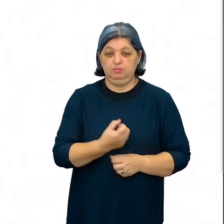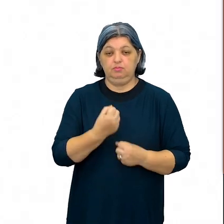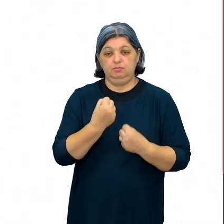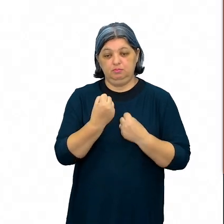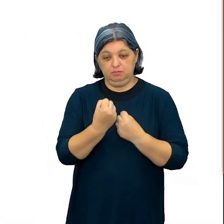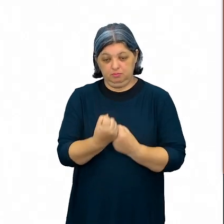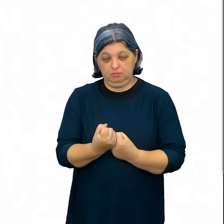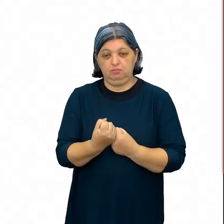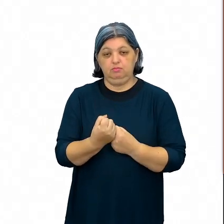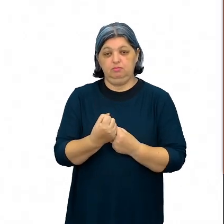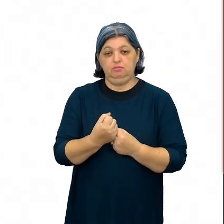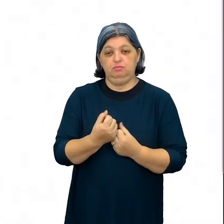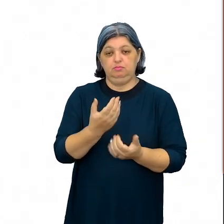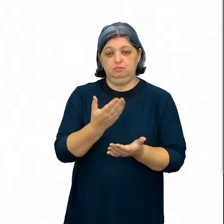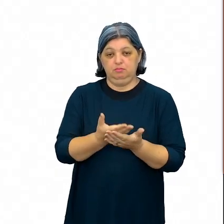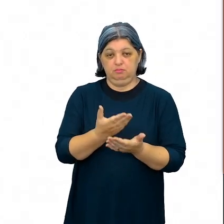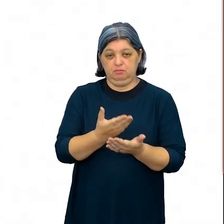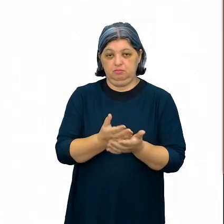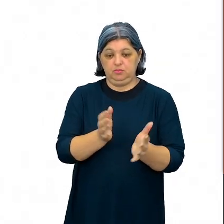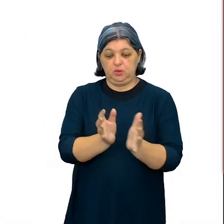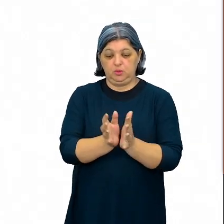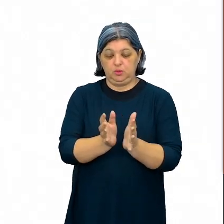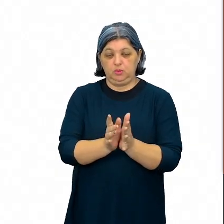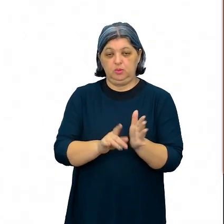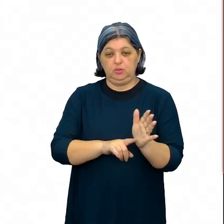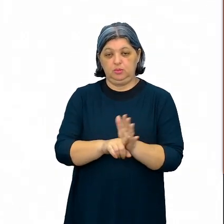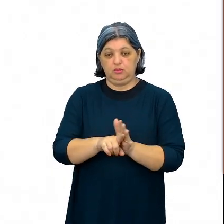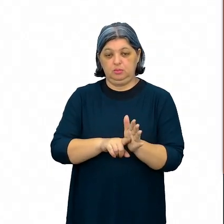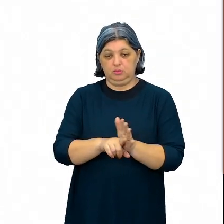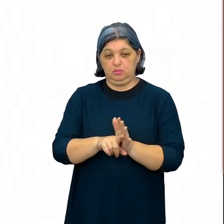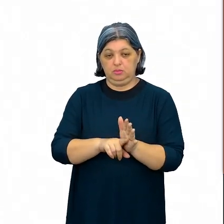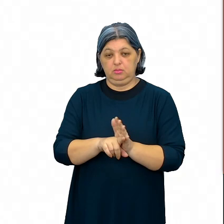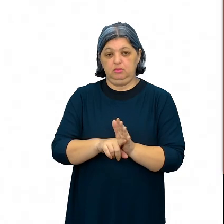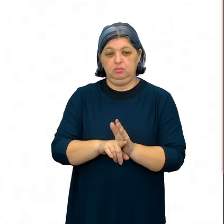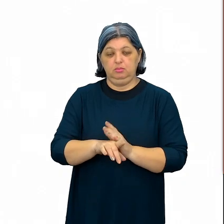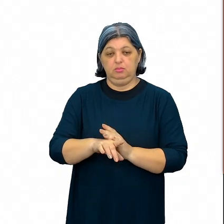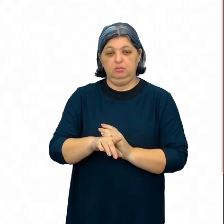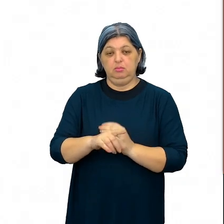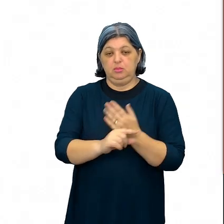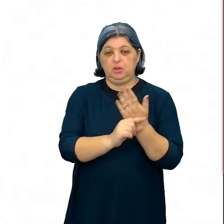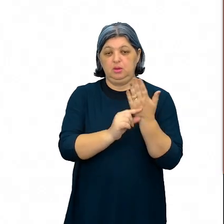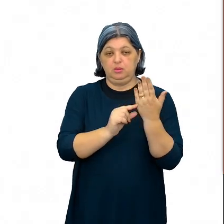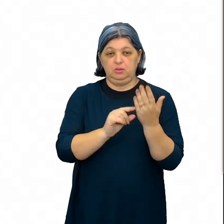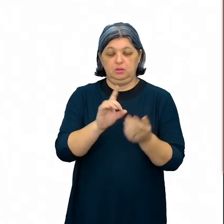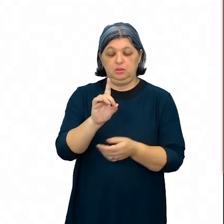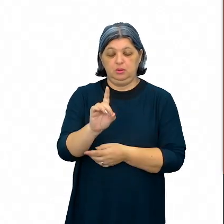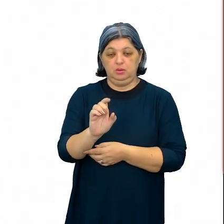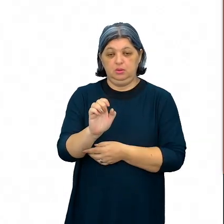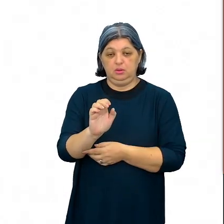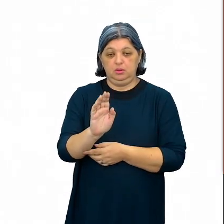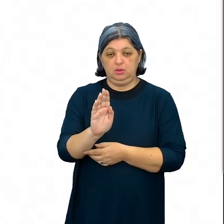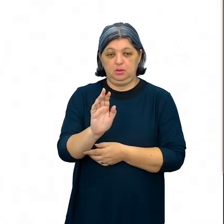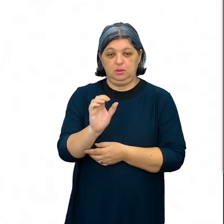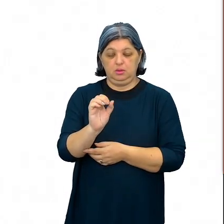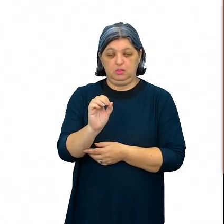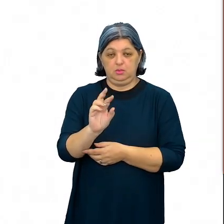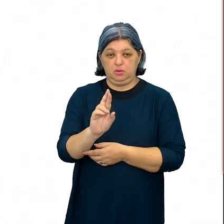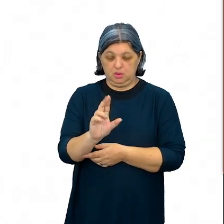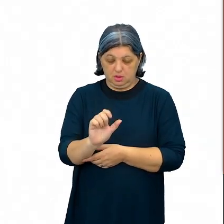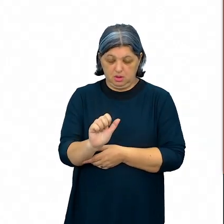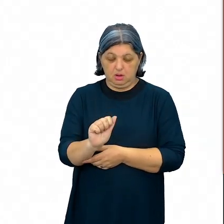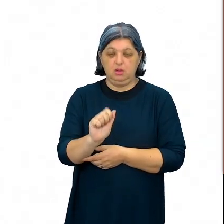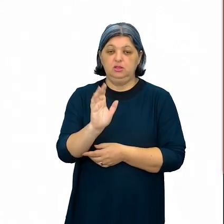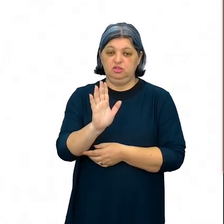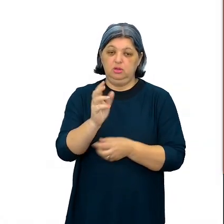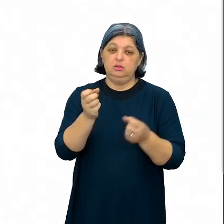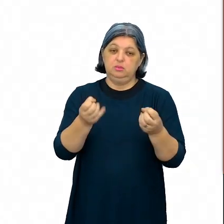estudos né é do grupo de pesquisa da Débora Ball e isso já foi dito em outras transmissões eu não vou me alongar